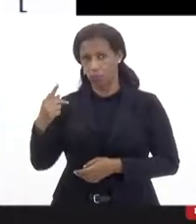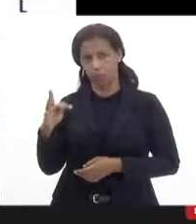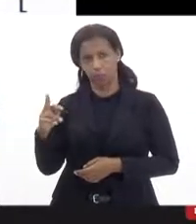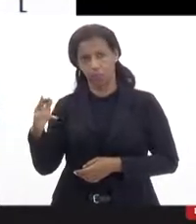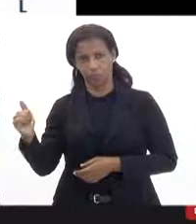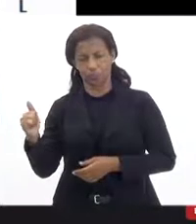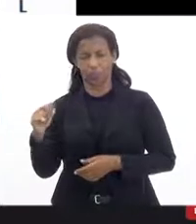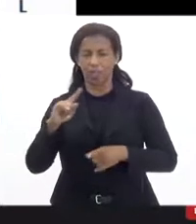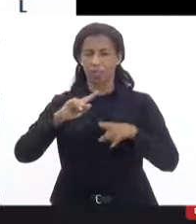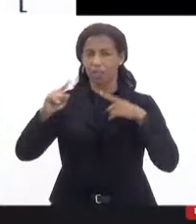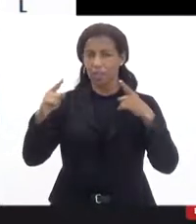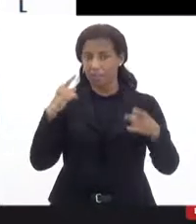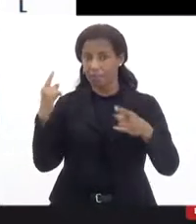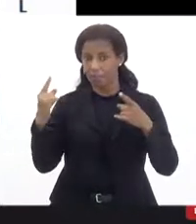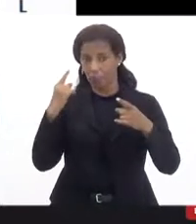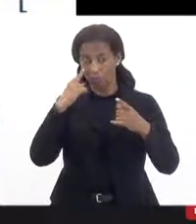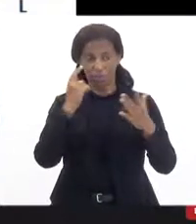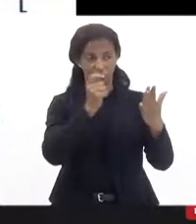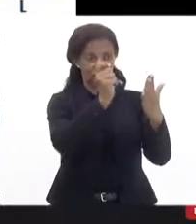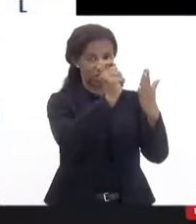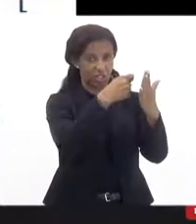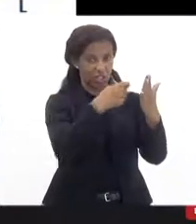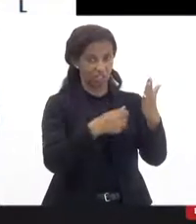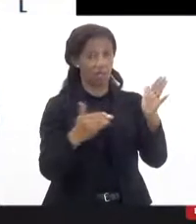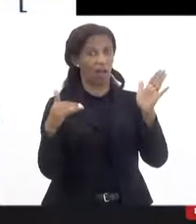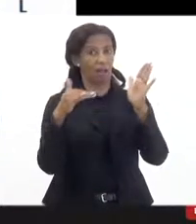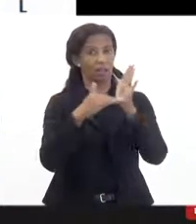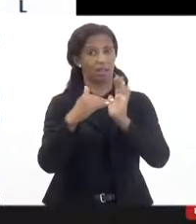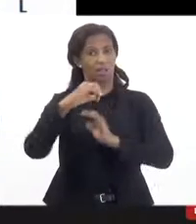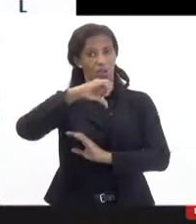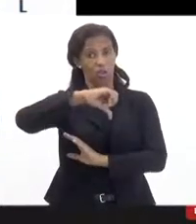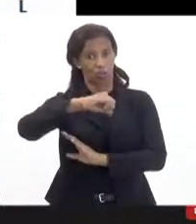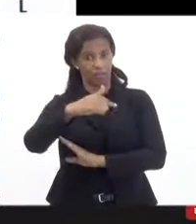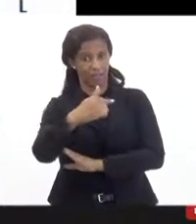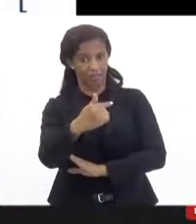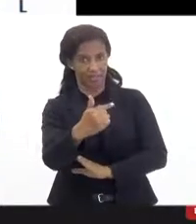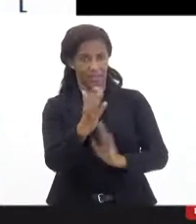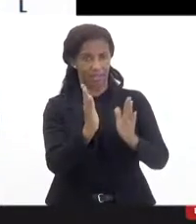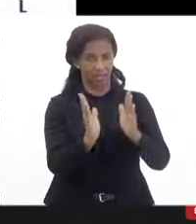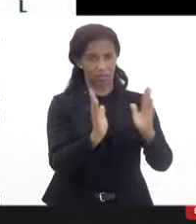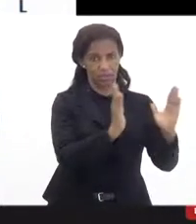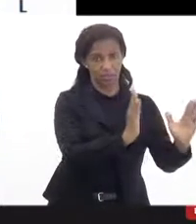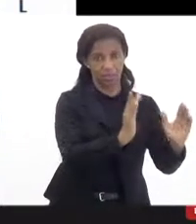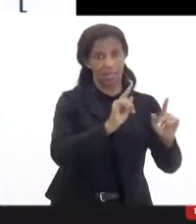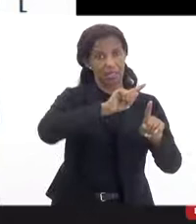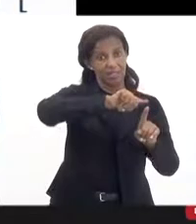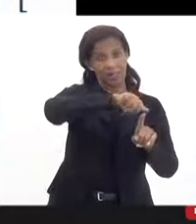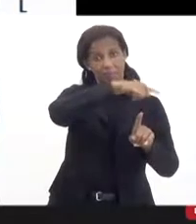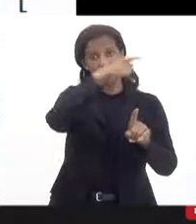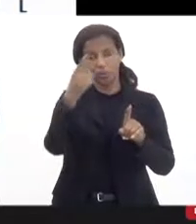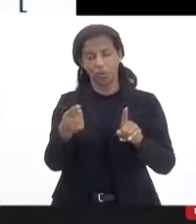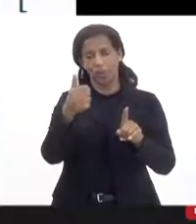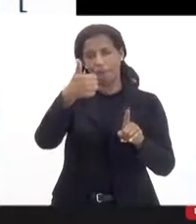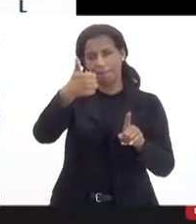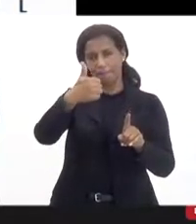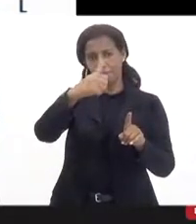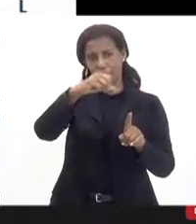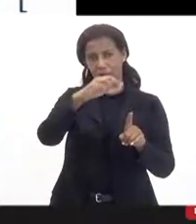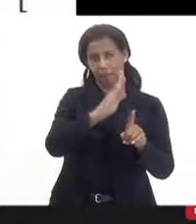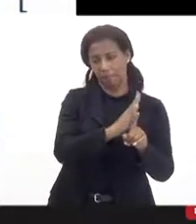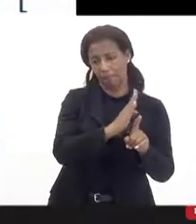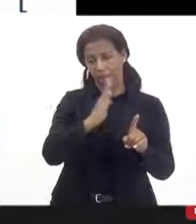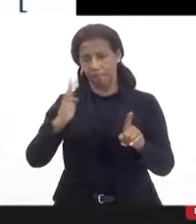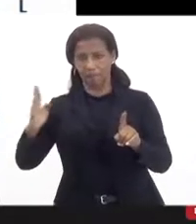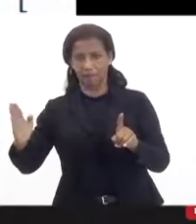nós chegamos aos créditos que são inscritos até 97 e os que foram inscritos após 1997 por